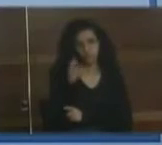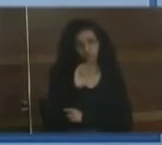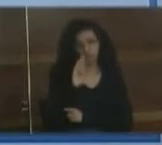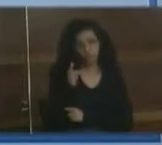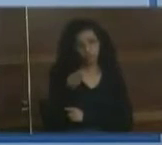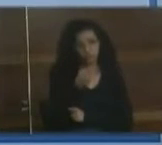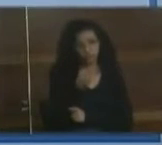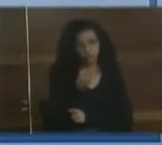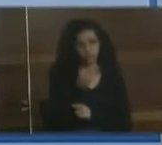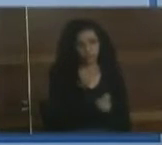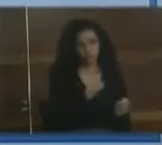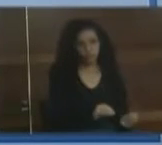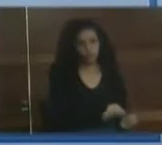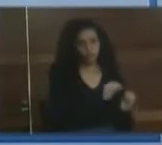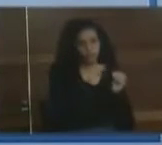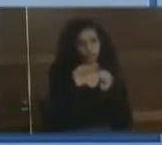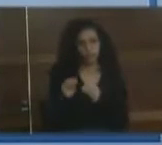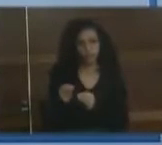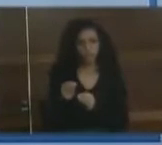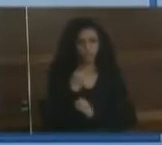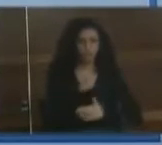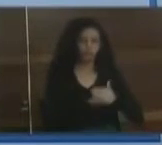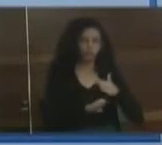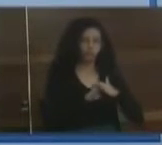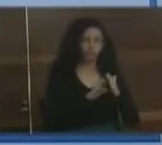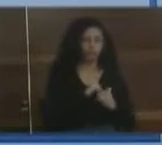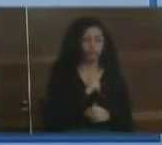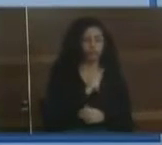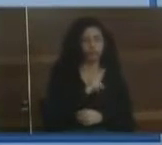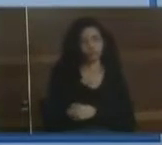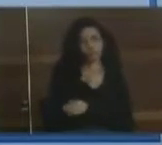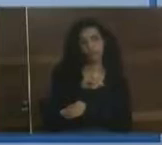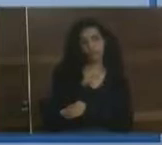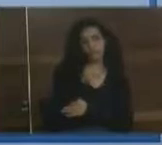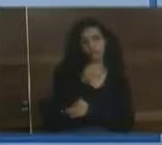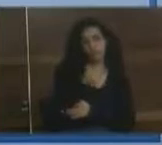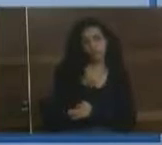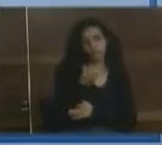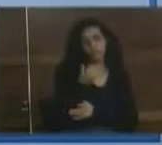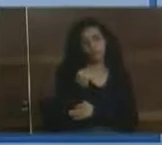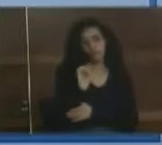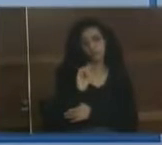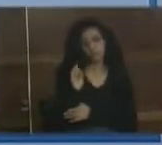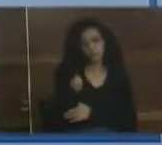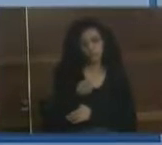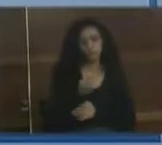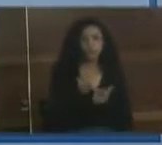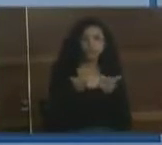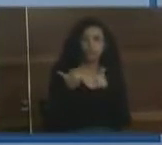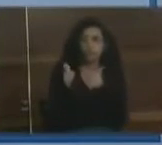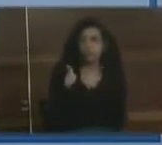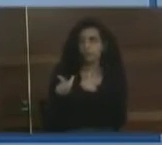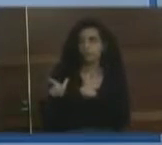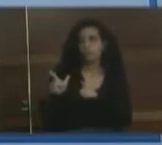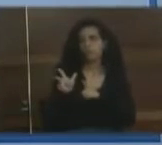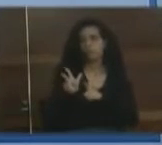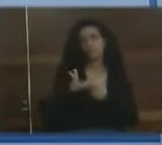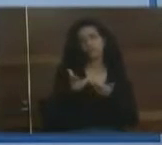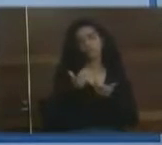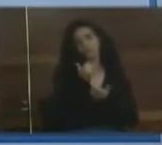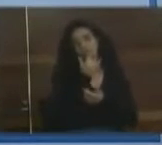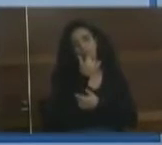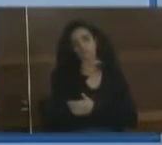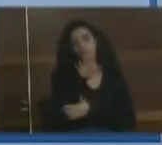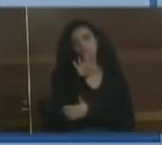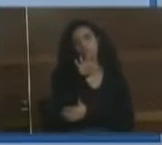mil transferências de instituições privadas com 926 mil transferência de outras instrução pública como